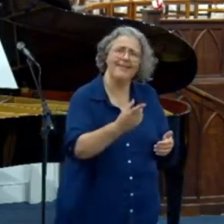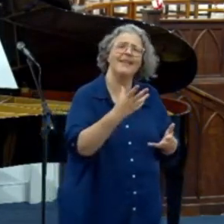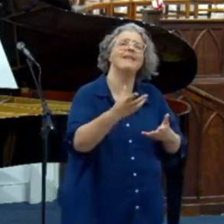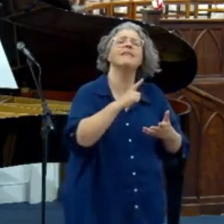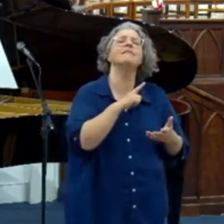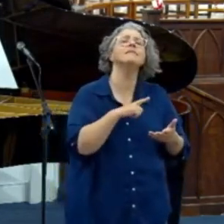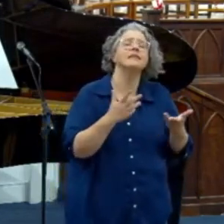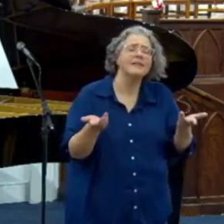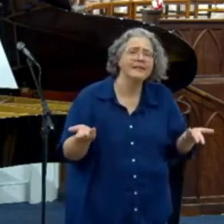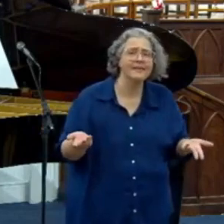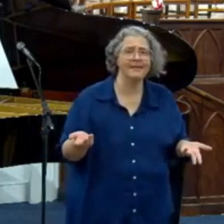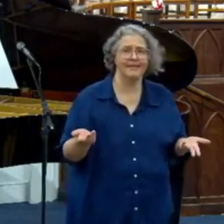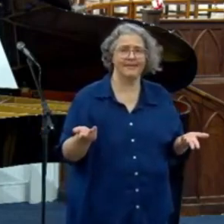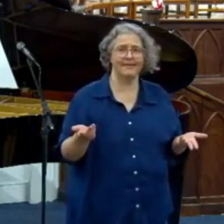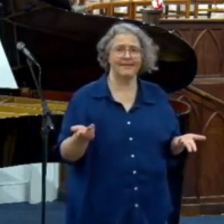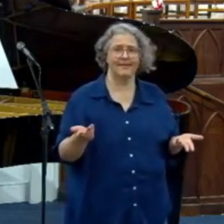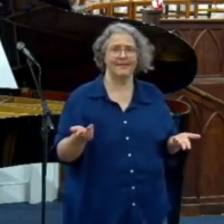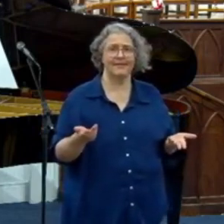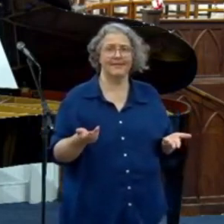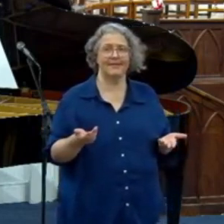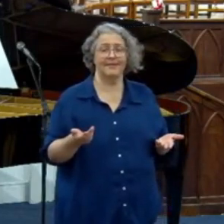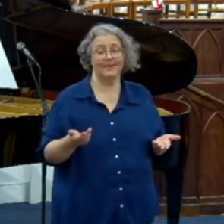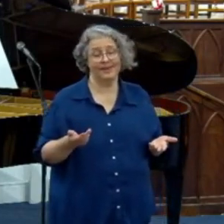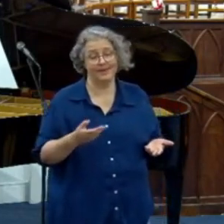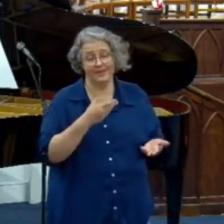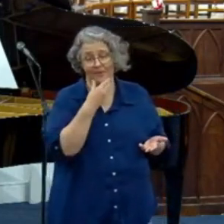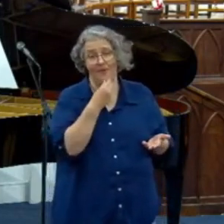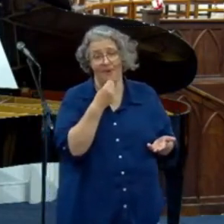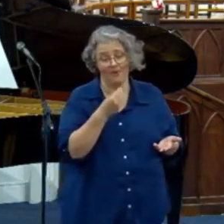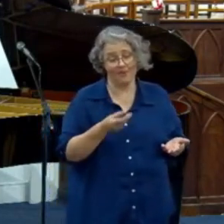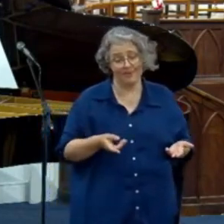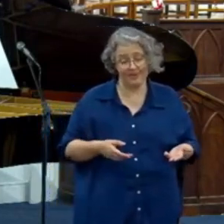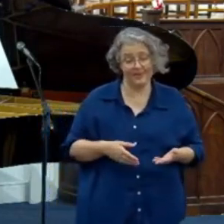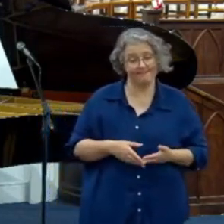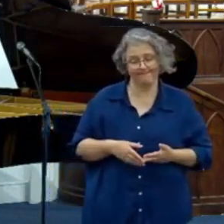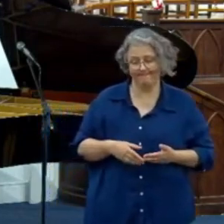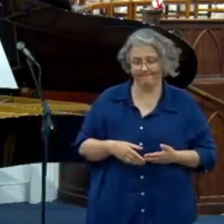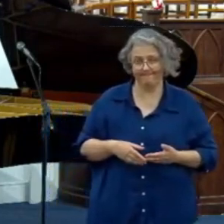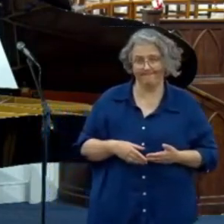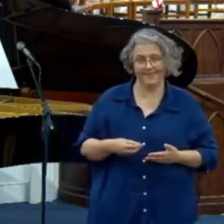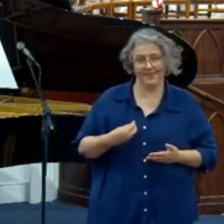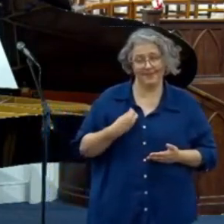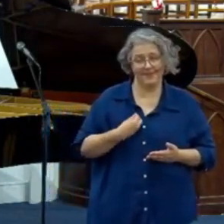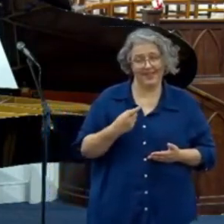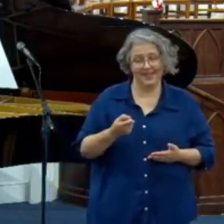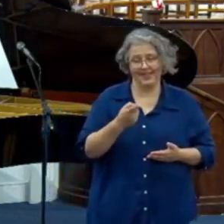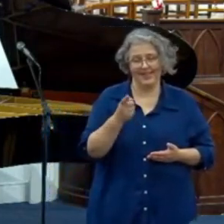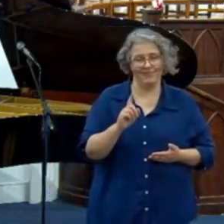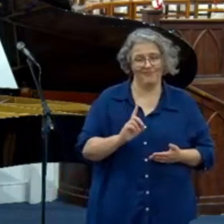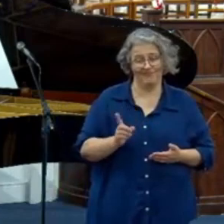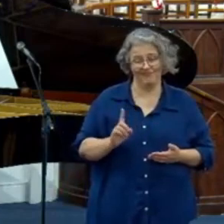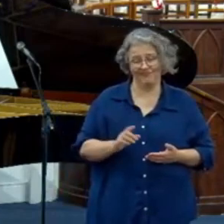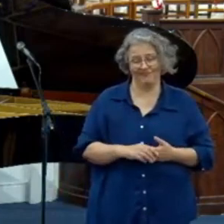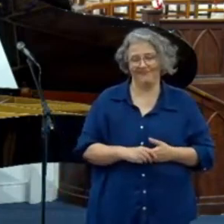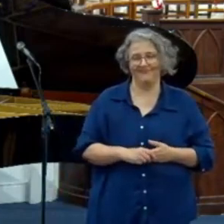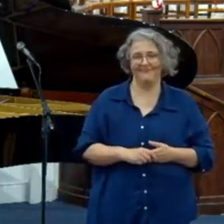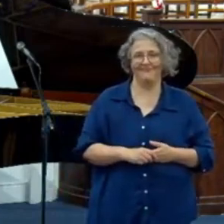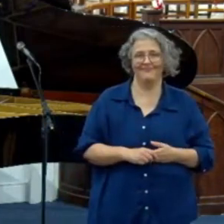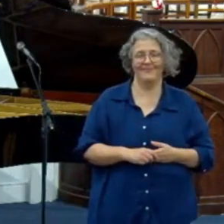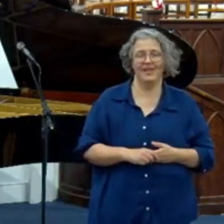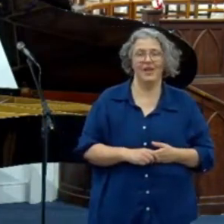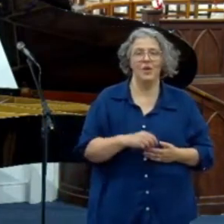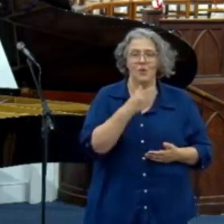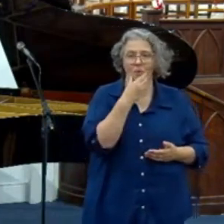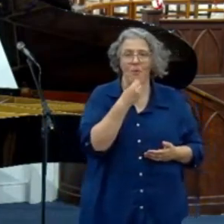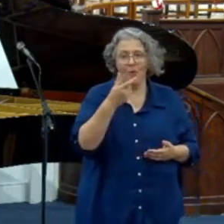bom? Mas Owen parece dizer: não, para a vida eterna, não. Tim Keller, que